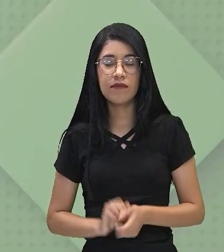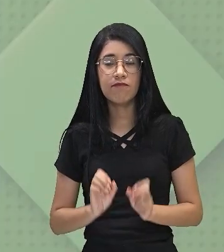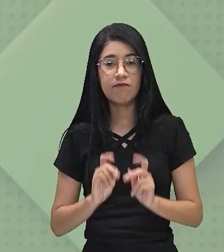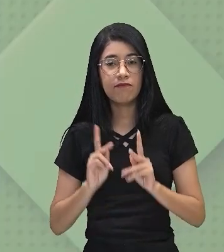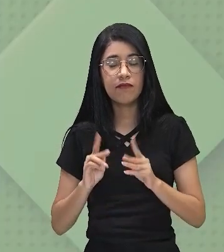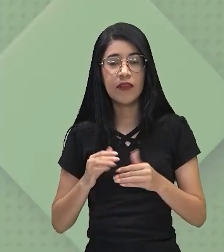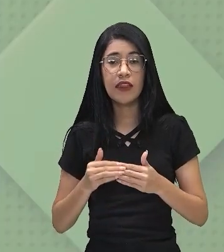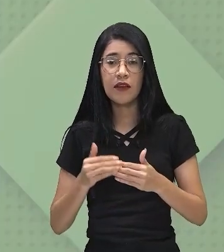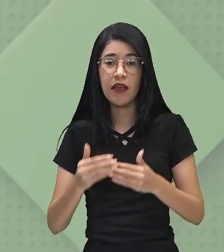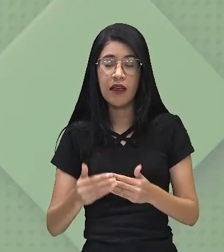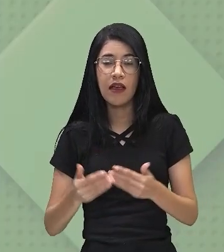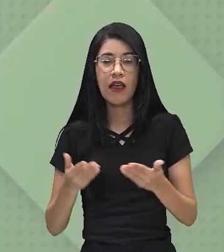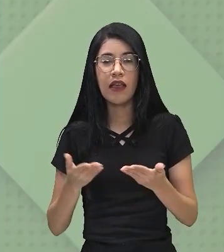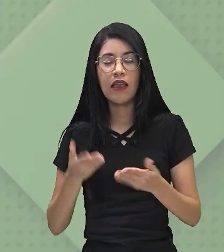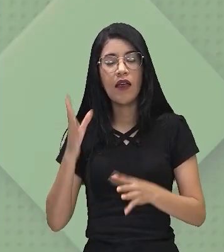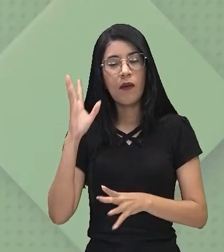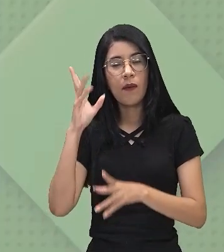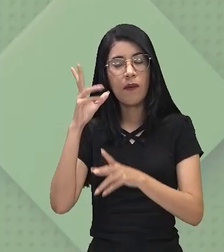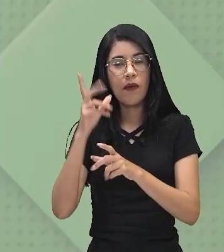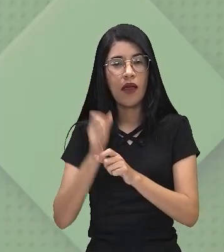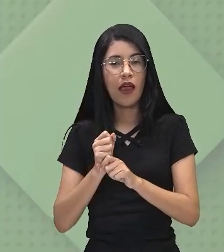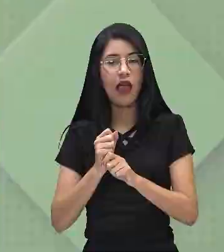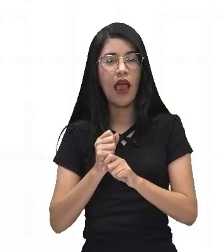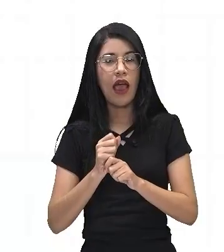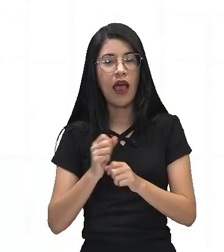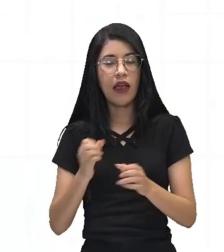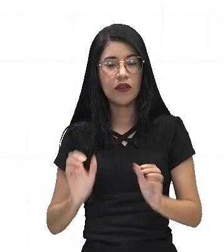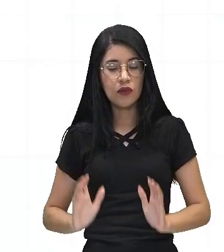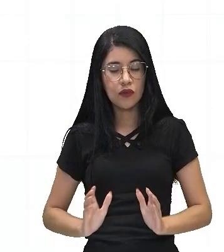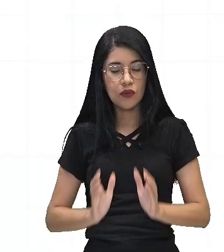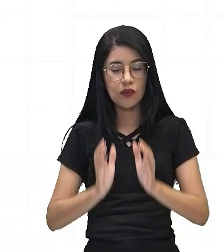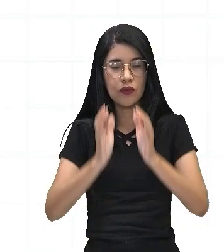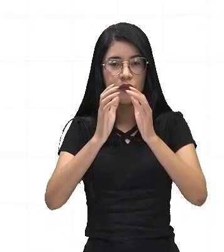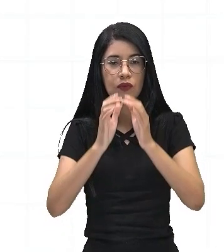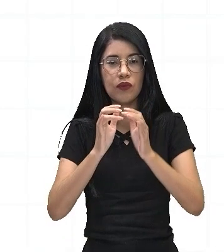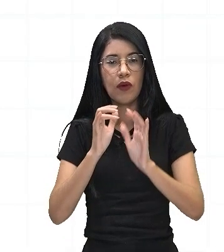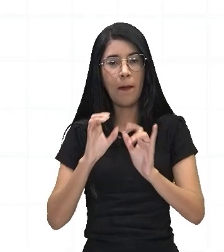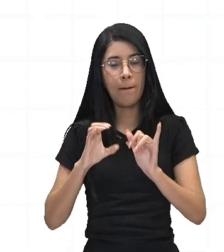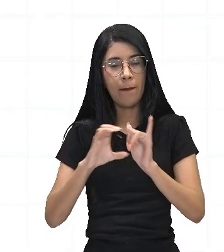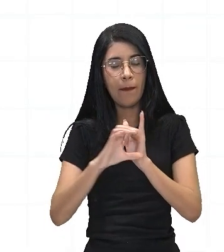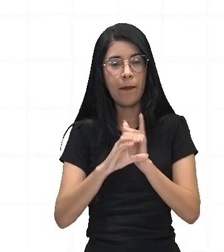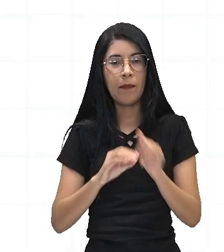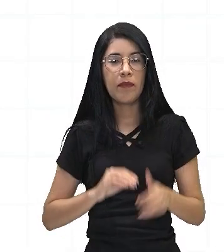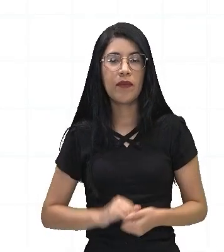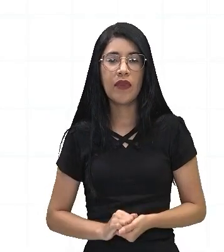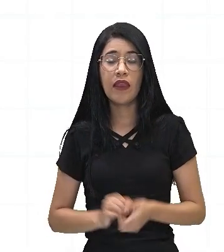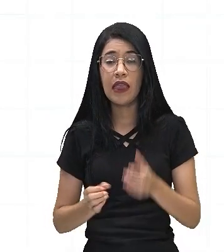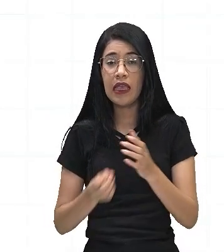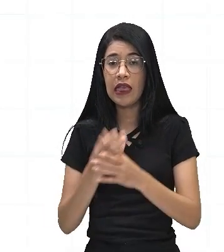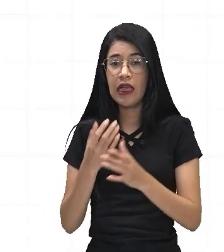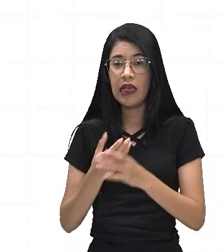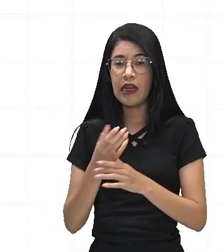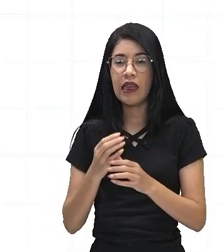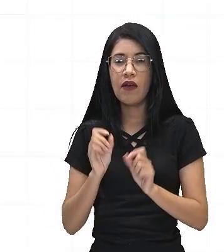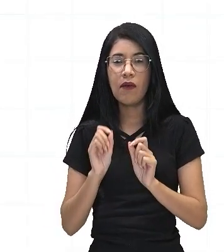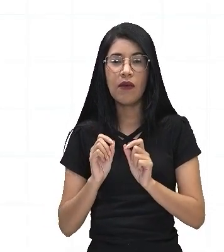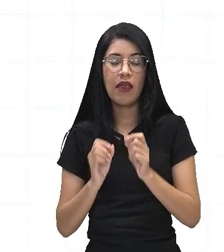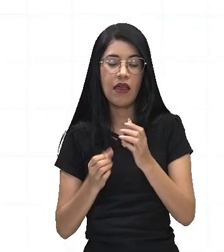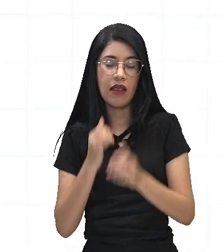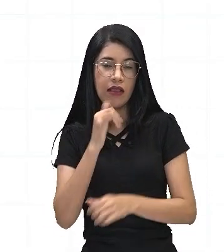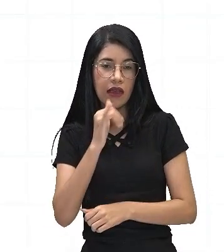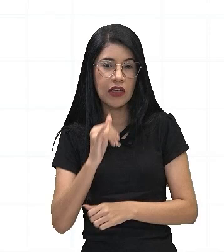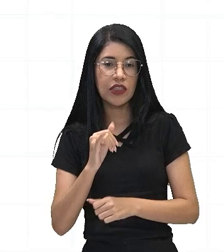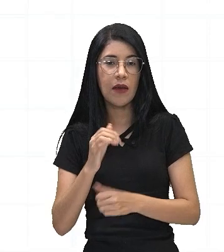Perfeito. E na sequência a gente relembra aí as usinas termoelétricas. Produzem energia elétrica por meio do aquecimento da água